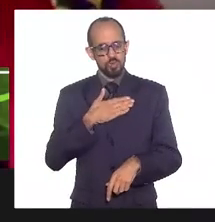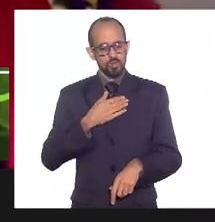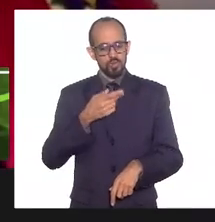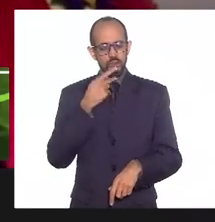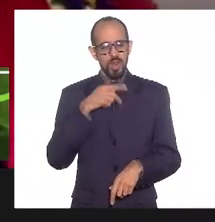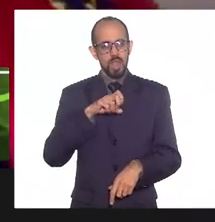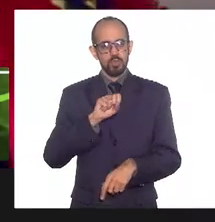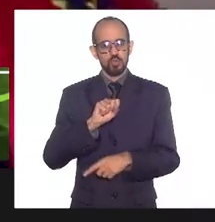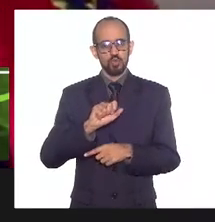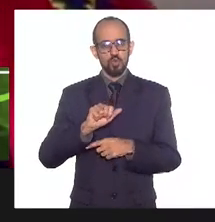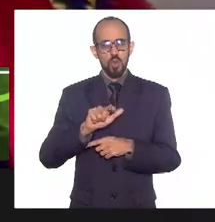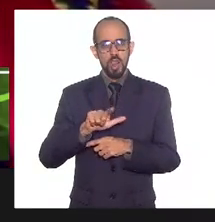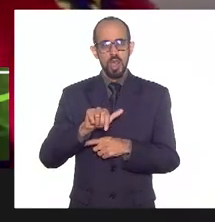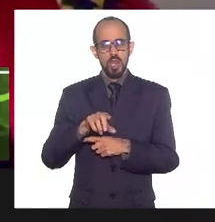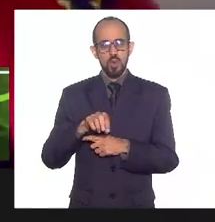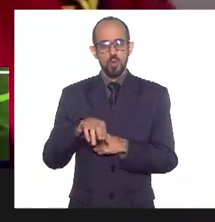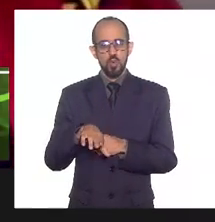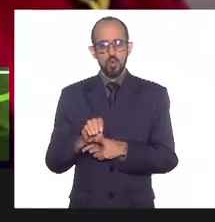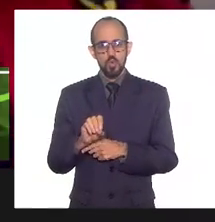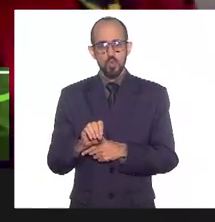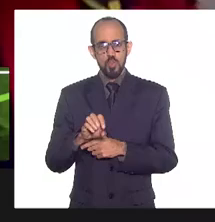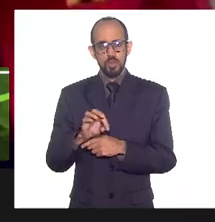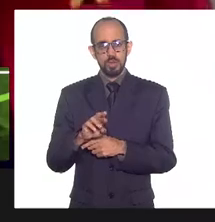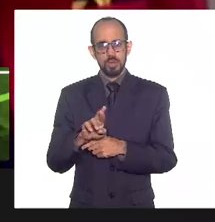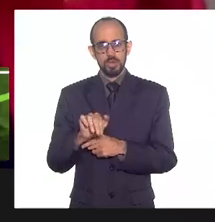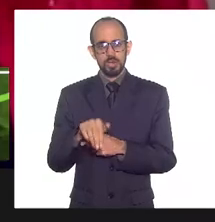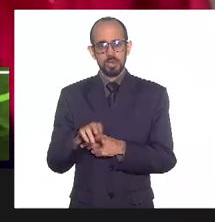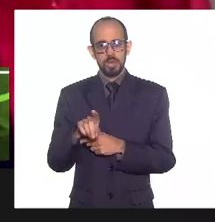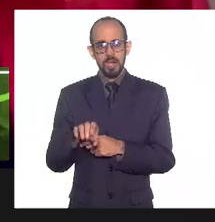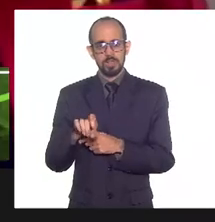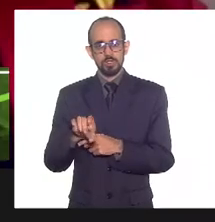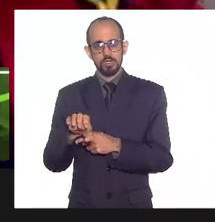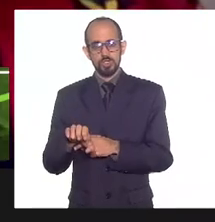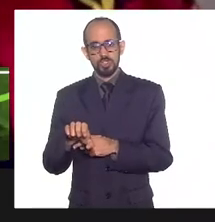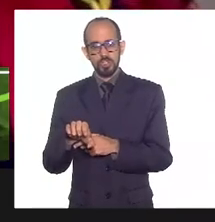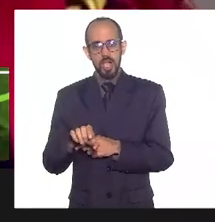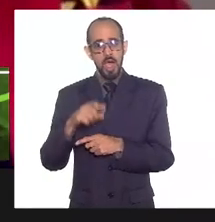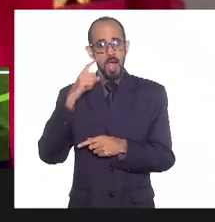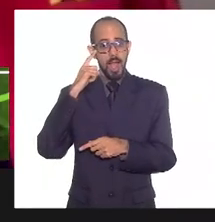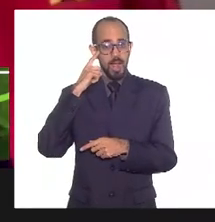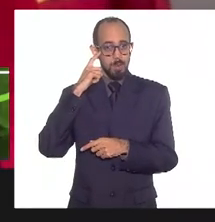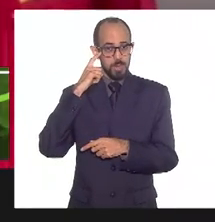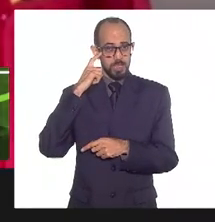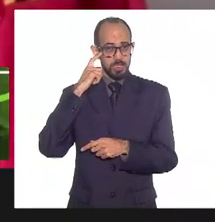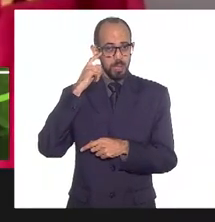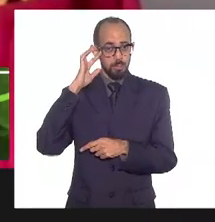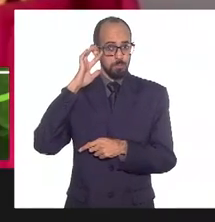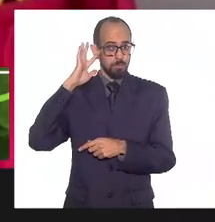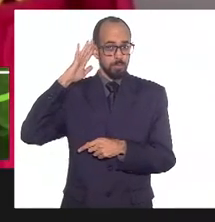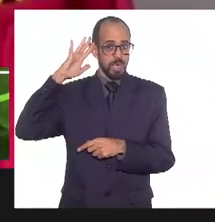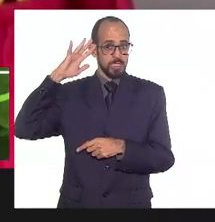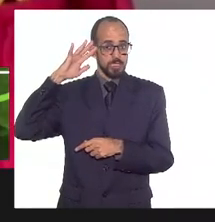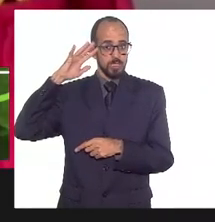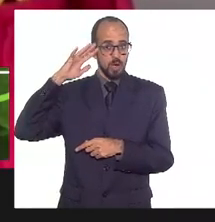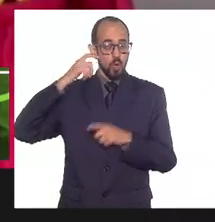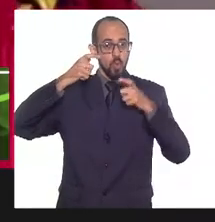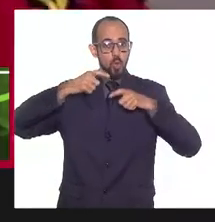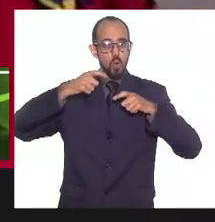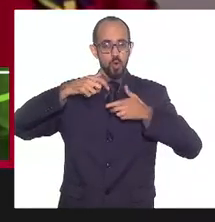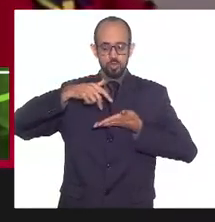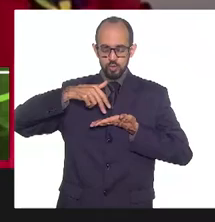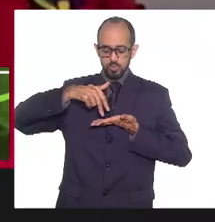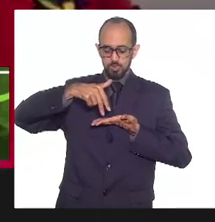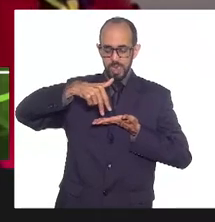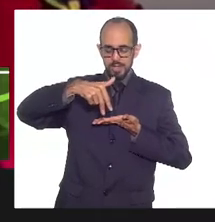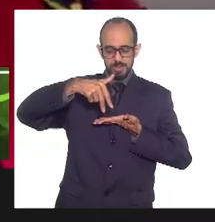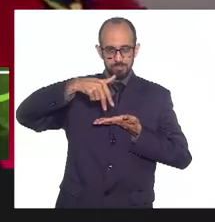Trindade que sempre fala que a cabeça sempre falava que a cabeça pensa onde os pés pisam então para você produzir